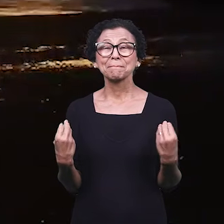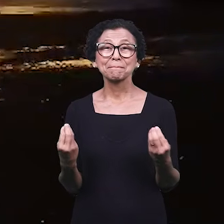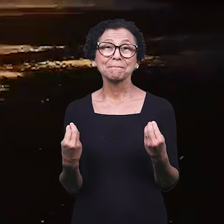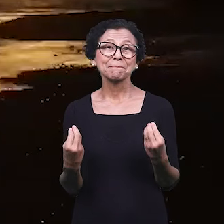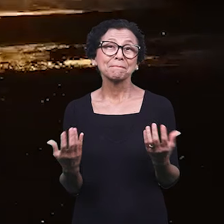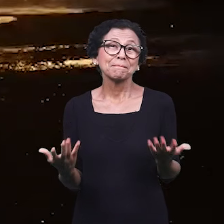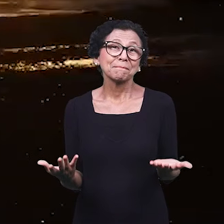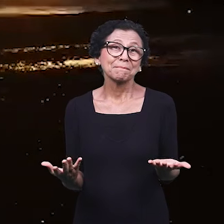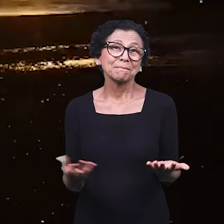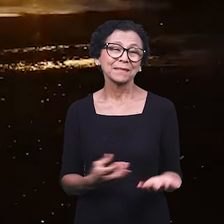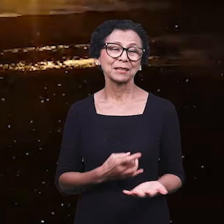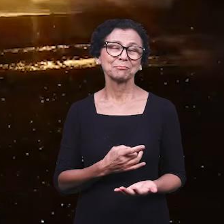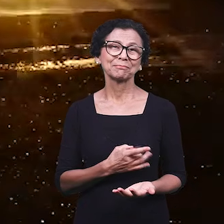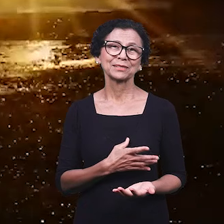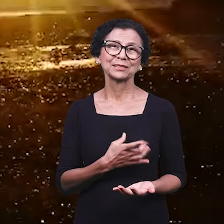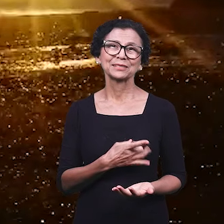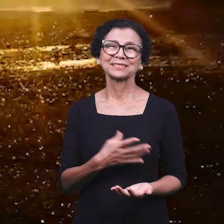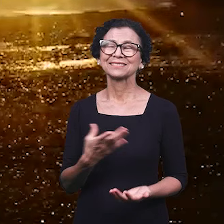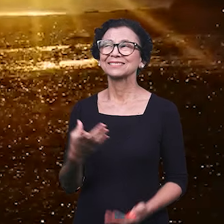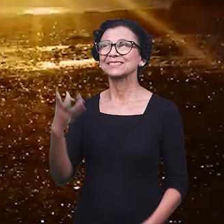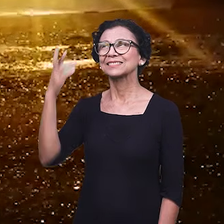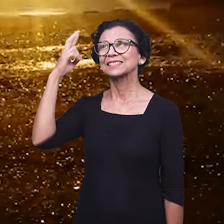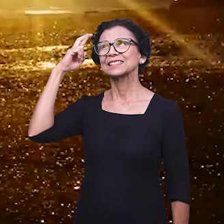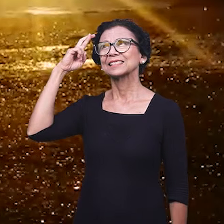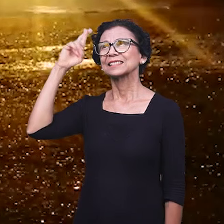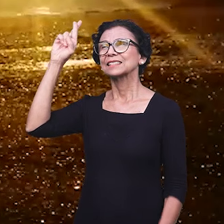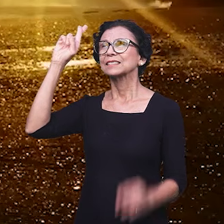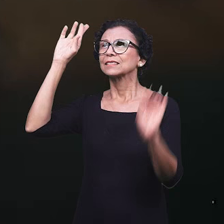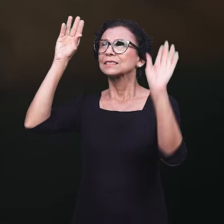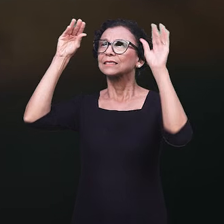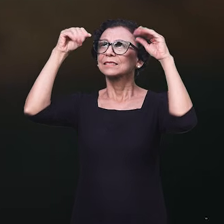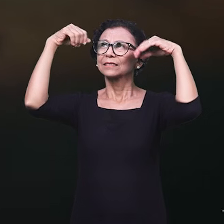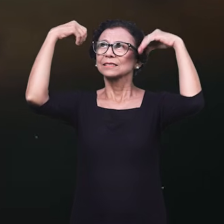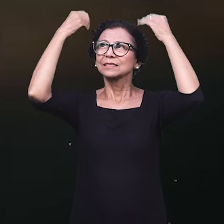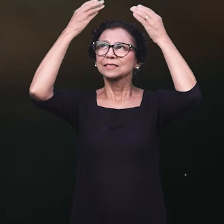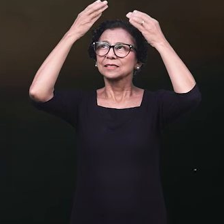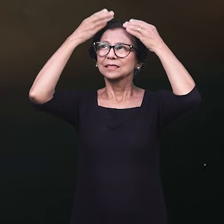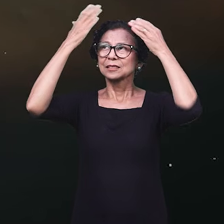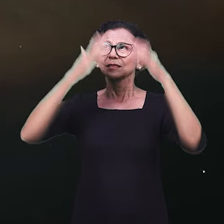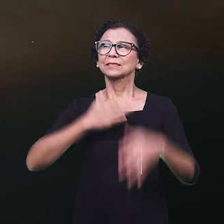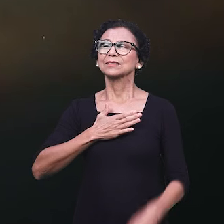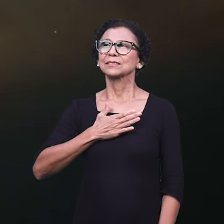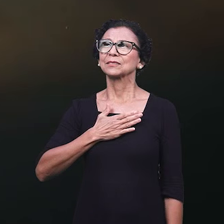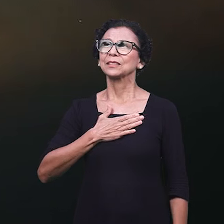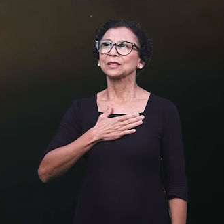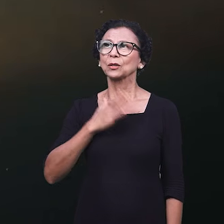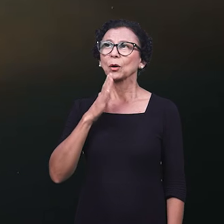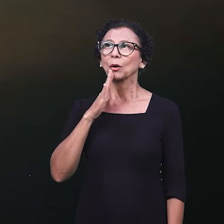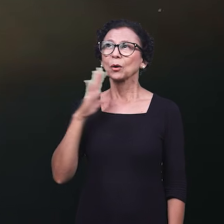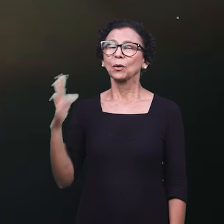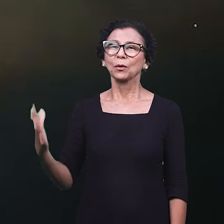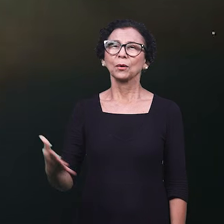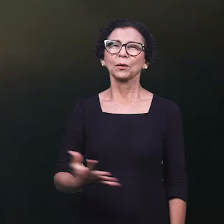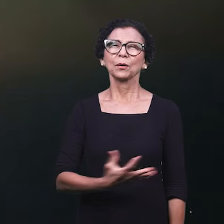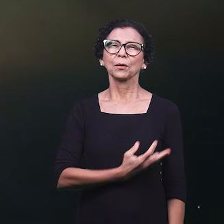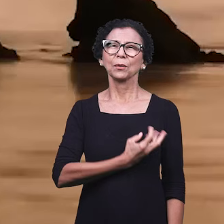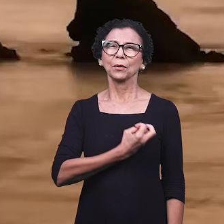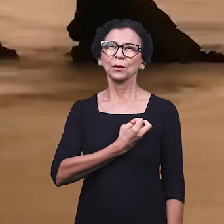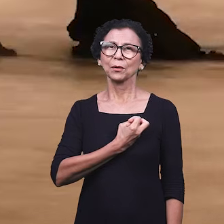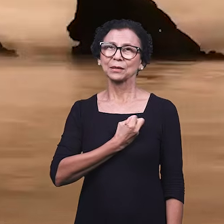Não há o que temer, tu és meu Rei,